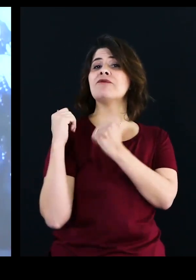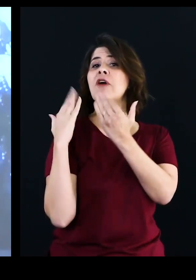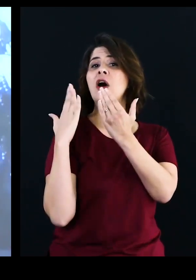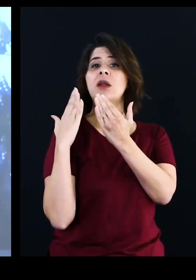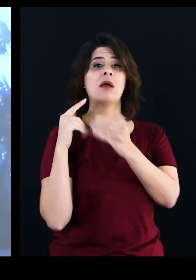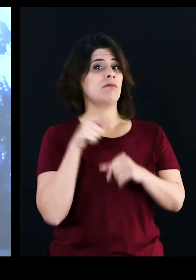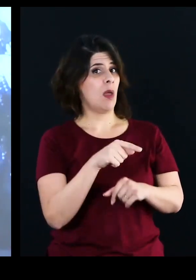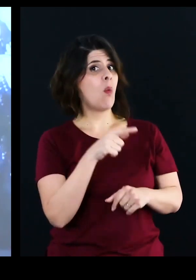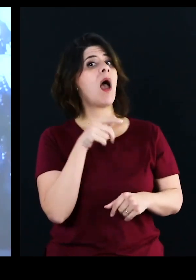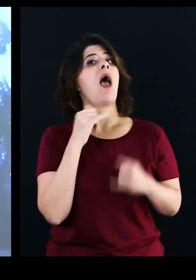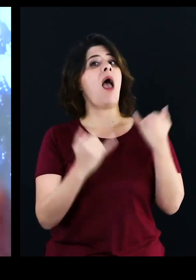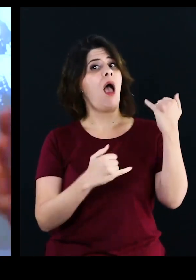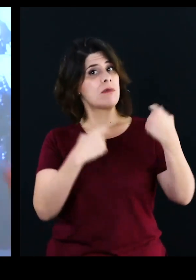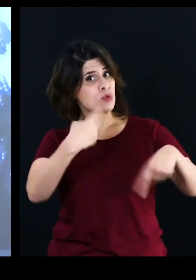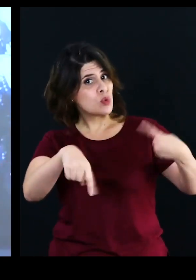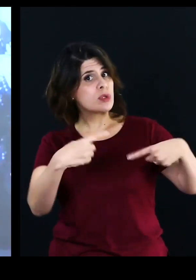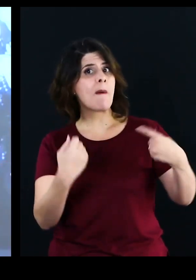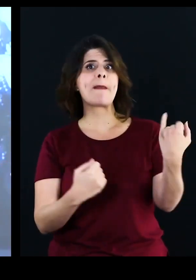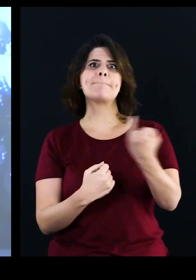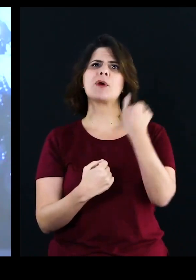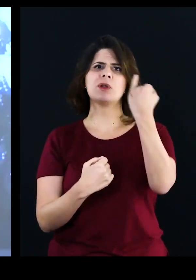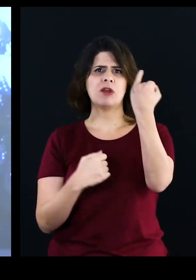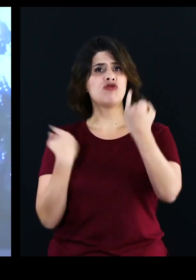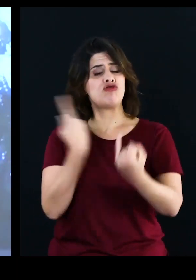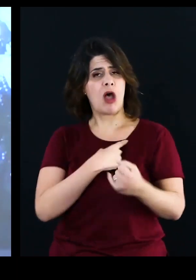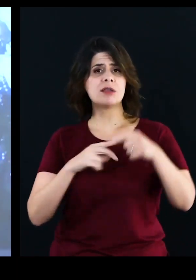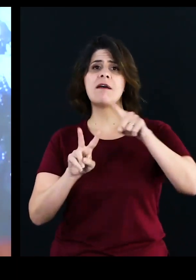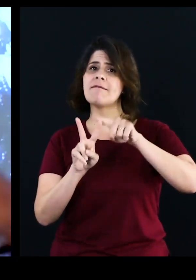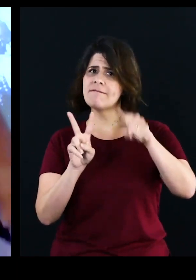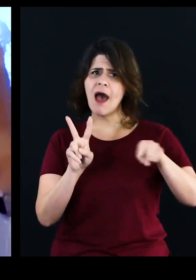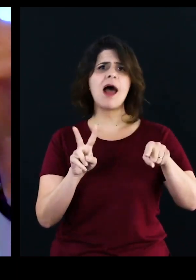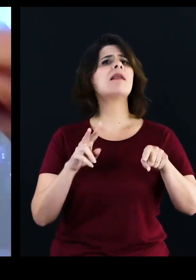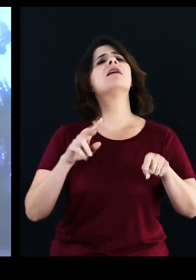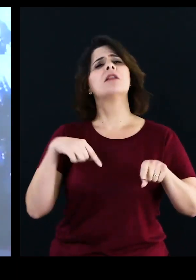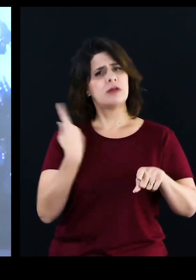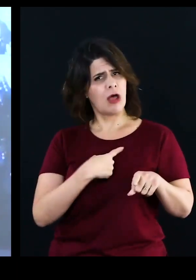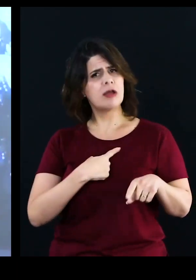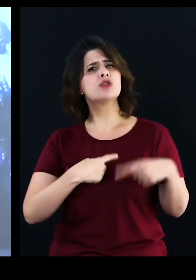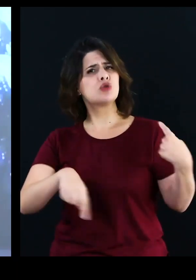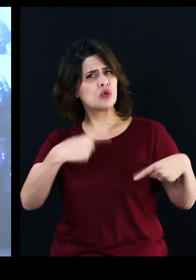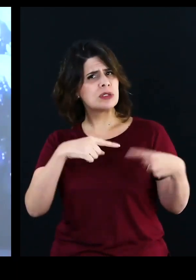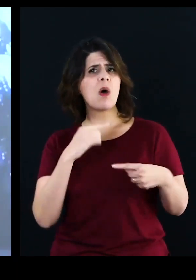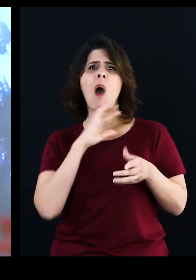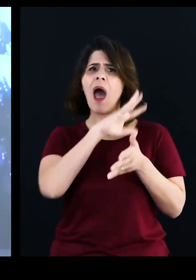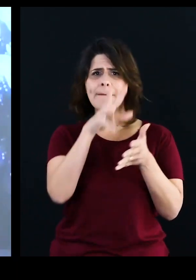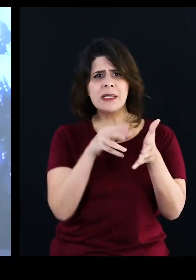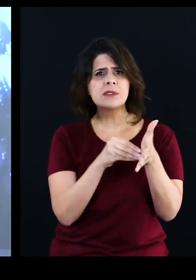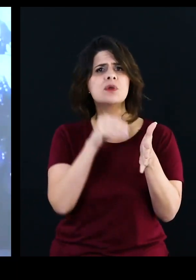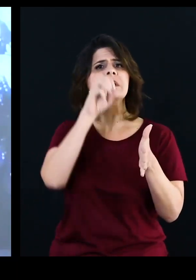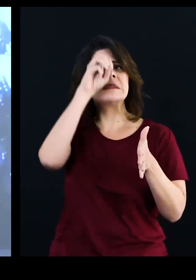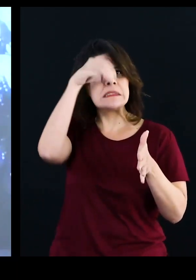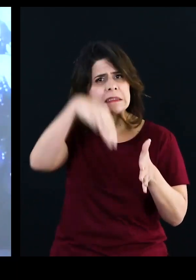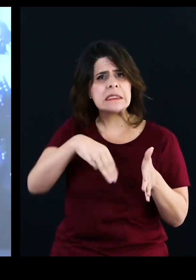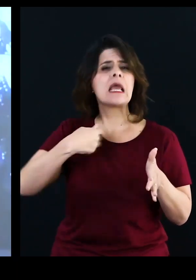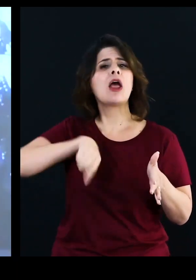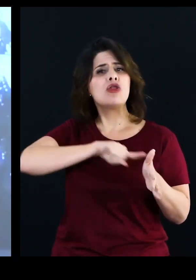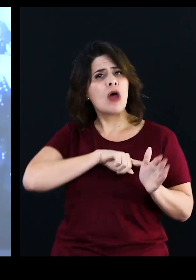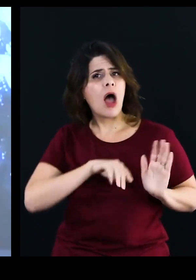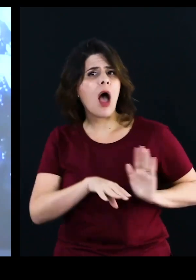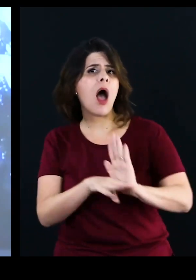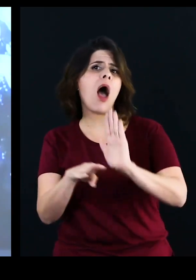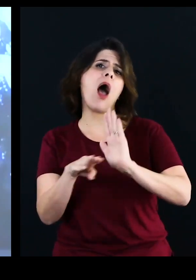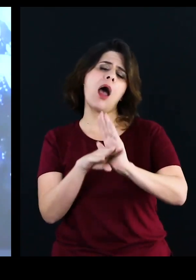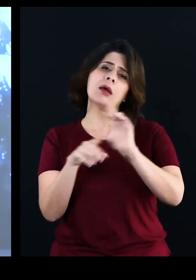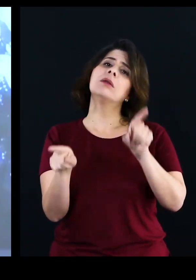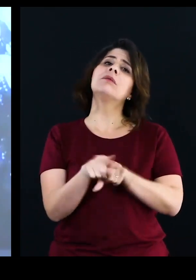nessa discussão de Amazônia. Nós atuamos em estados amazônicos, estamos contribuindo, eu esqueci de mencionar, na área social, com o programa